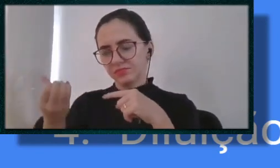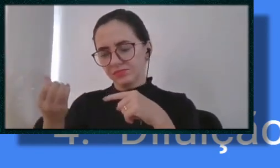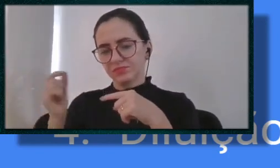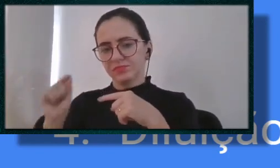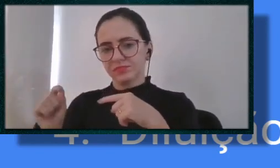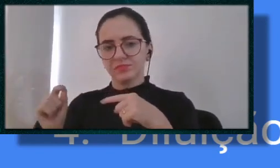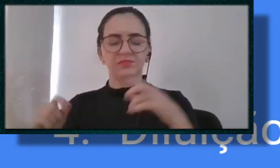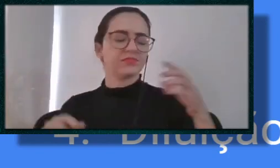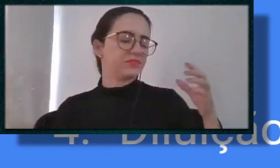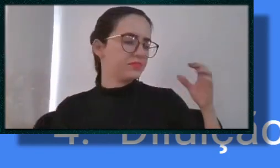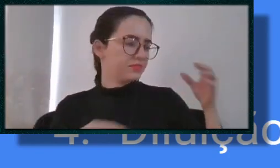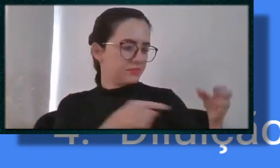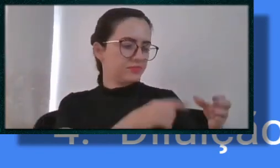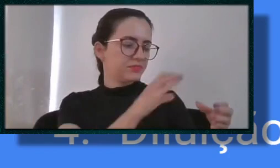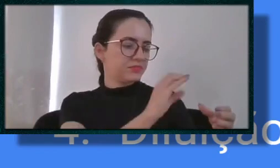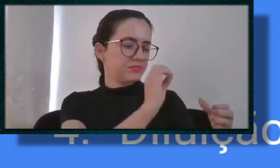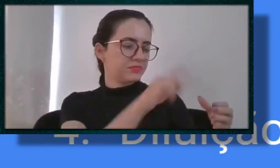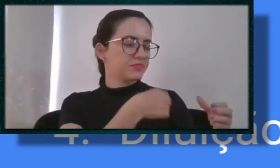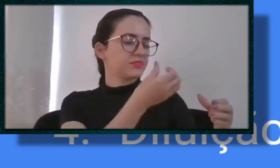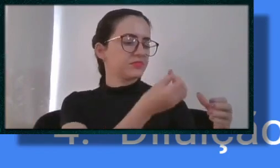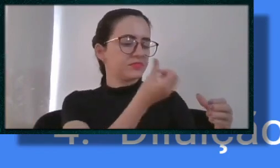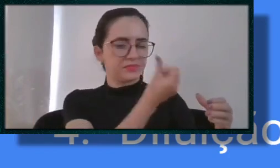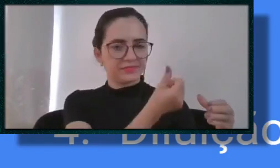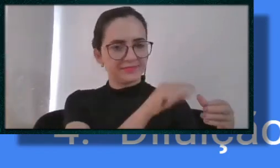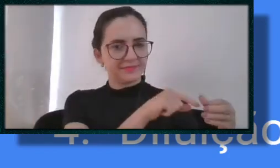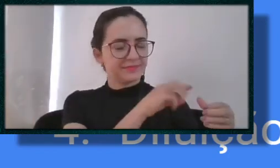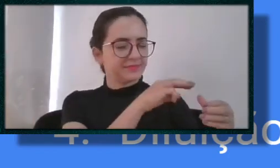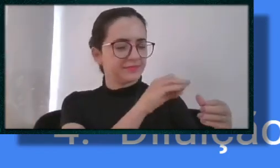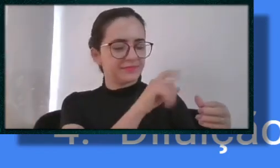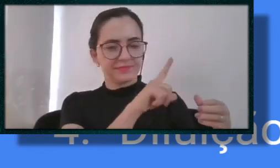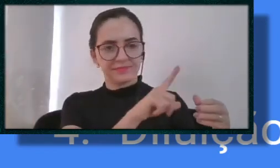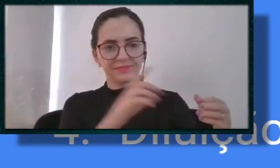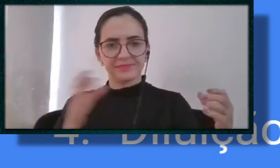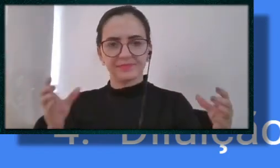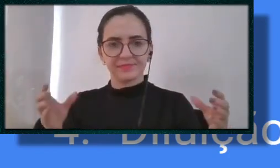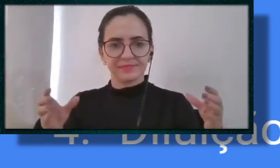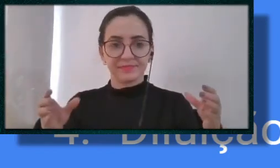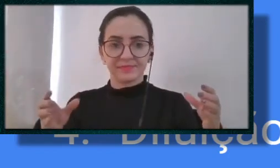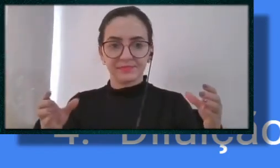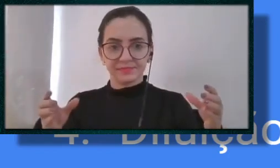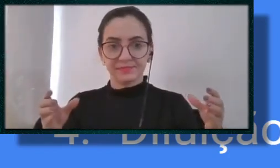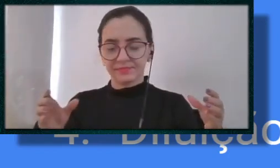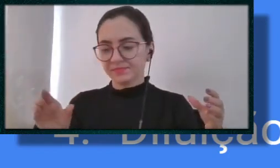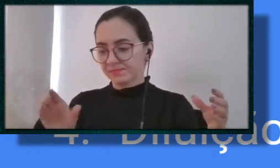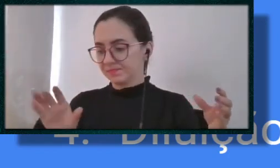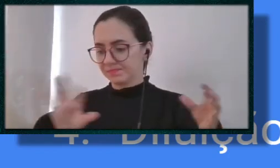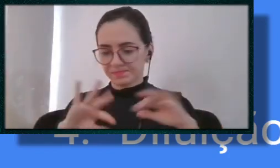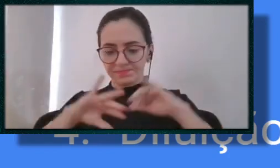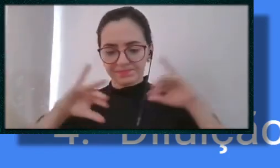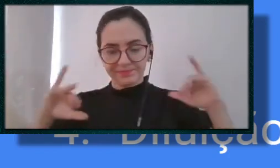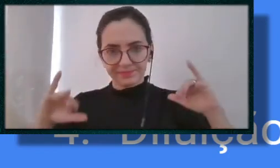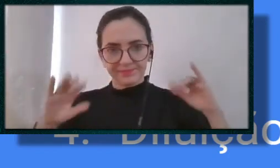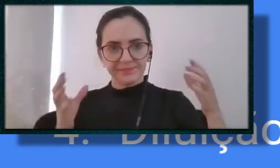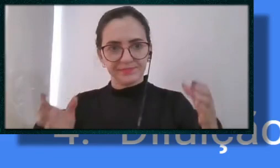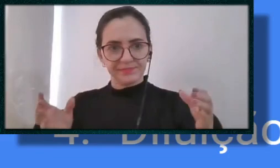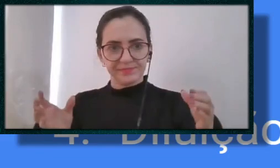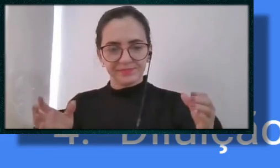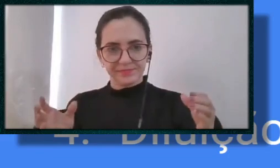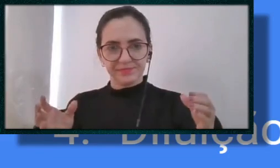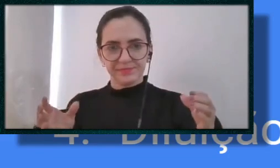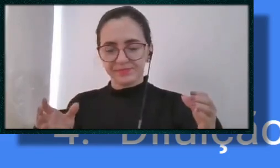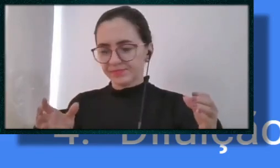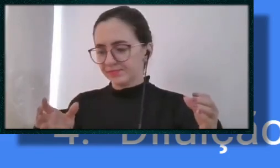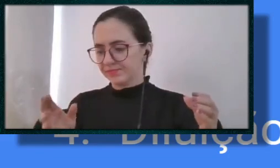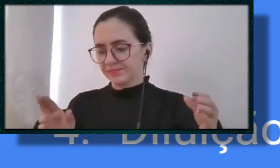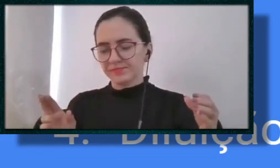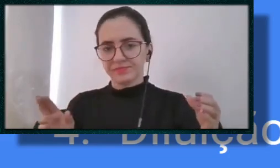aqui é o antes. Como antes eles estão em vasos separados, significa que eles não entraram em contato. Se eles não entraram em contato, o resultado